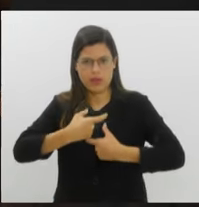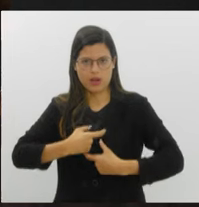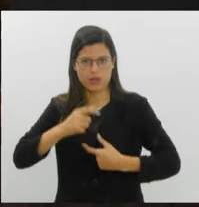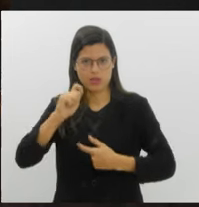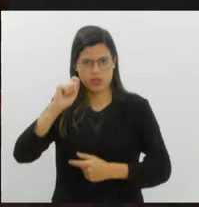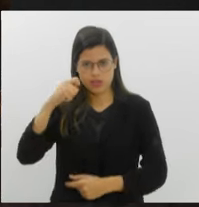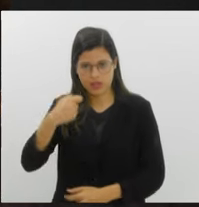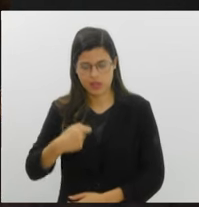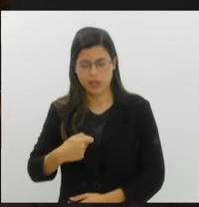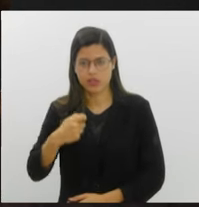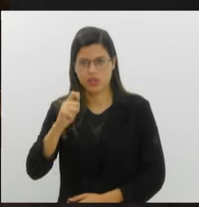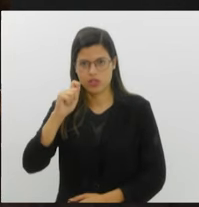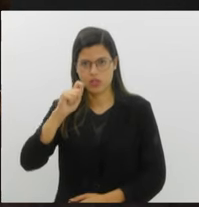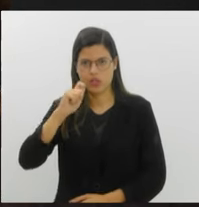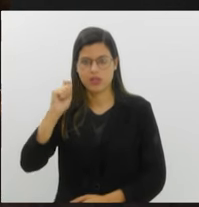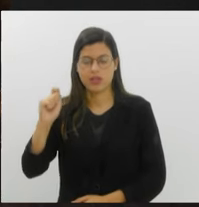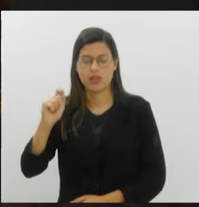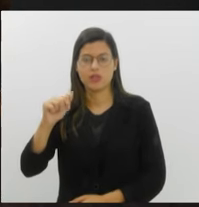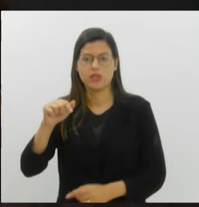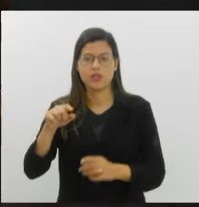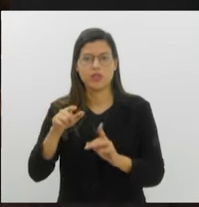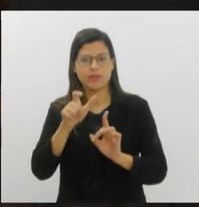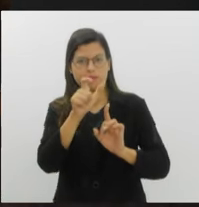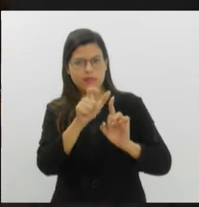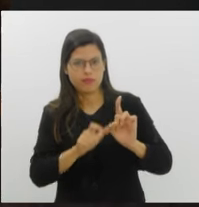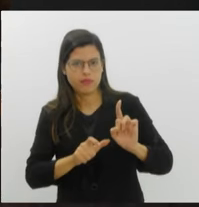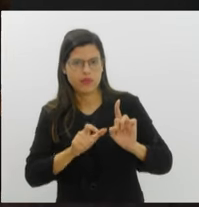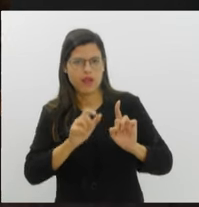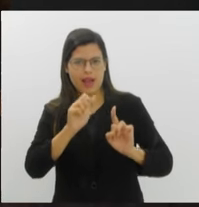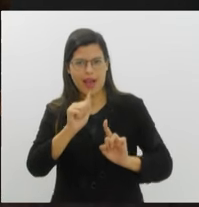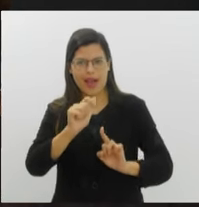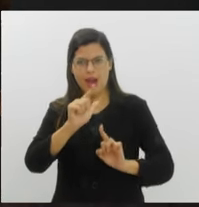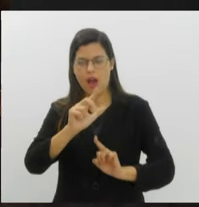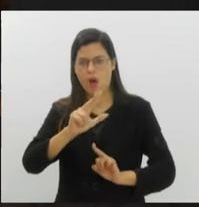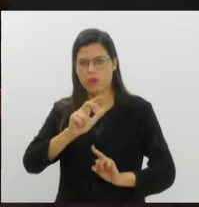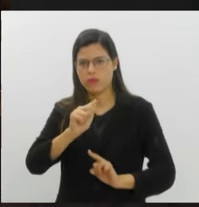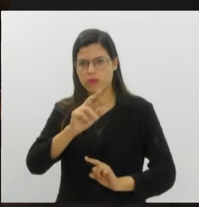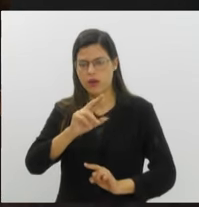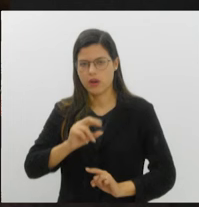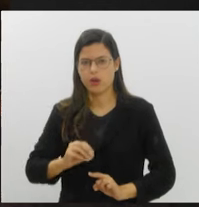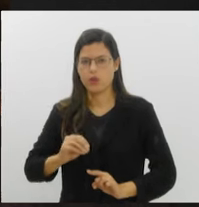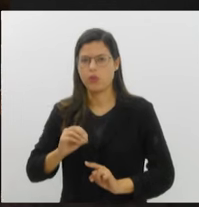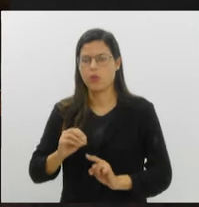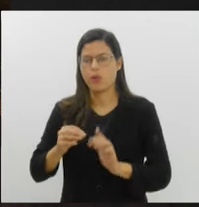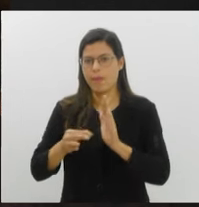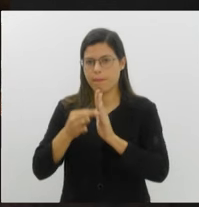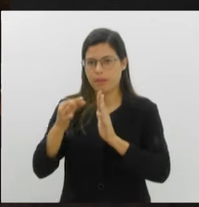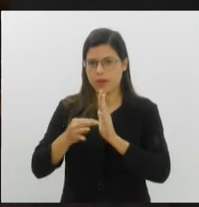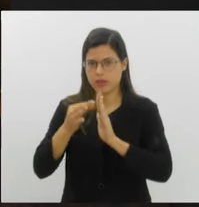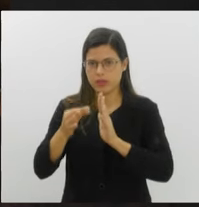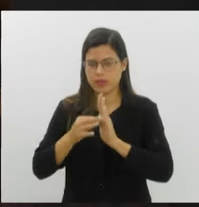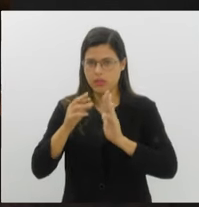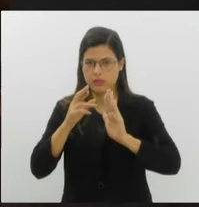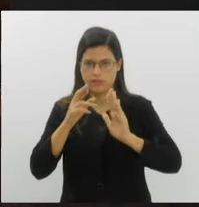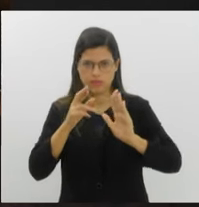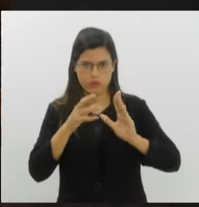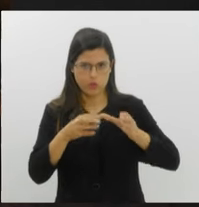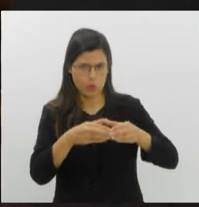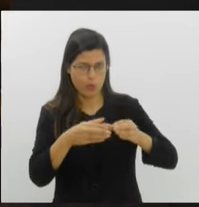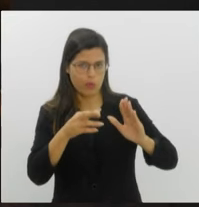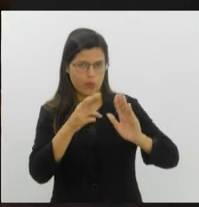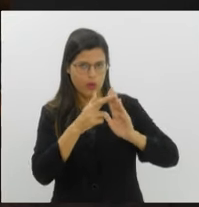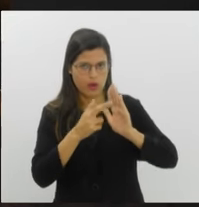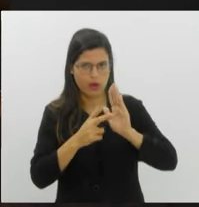ao comandante do SEAGA contra almirante Álvaro Valentim Lemos. Parecer da Comissão de Normas Internas e